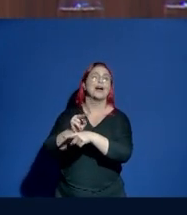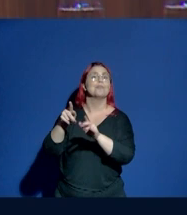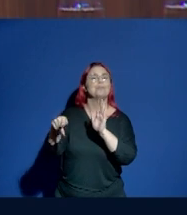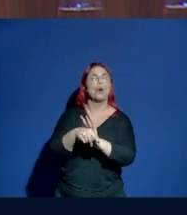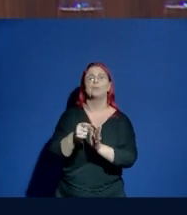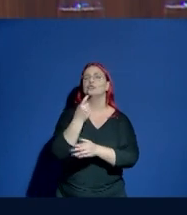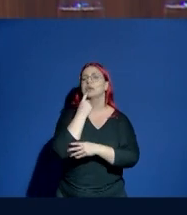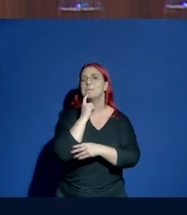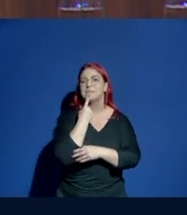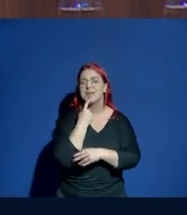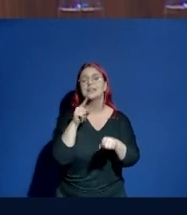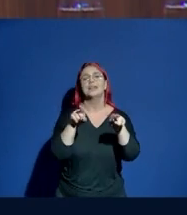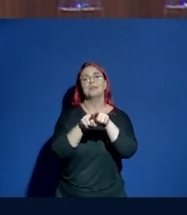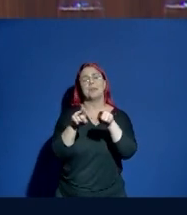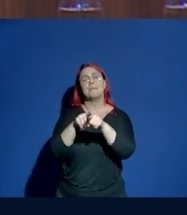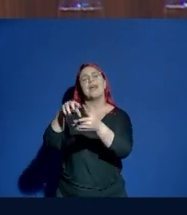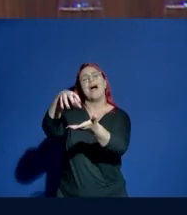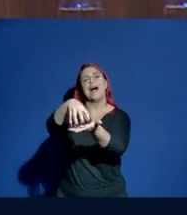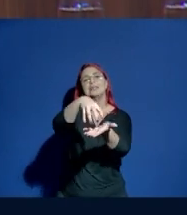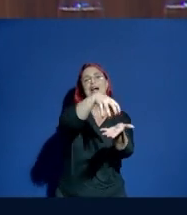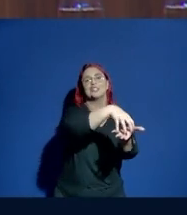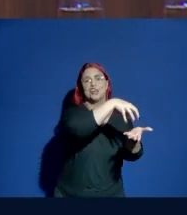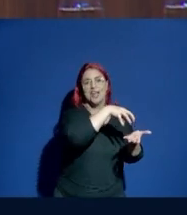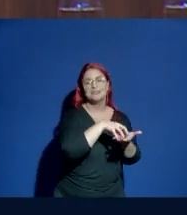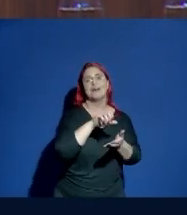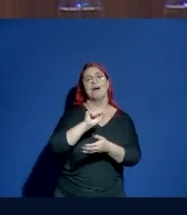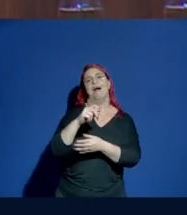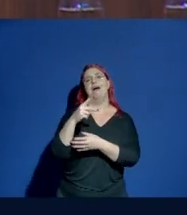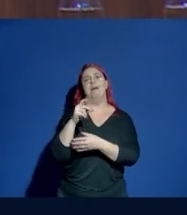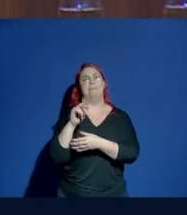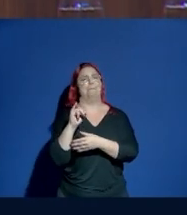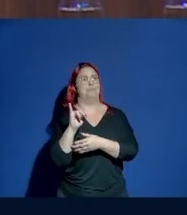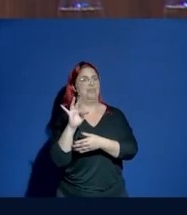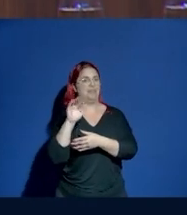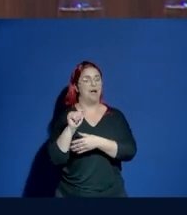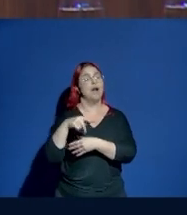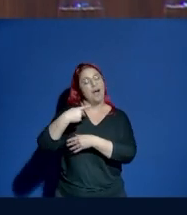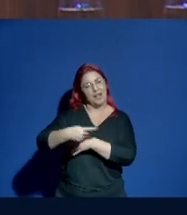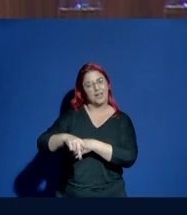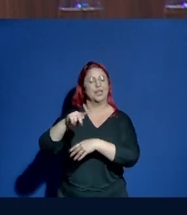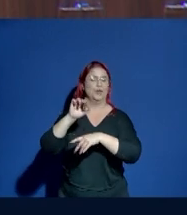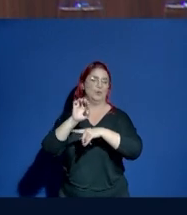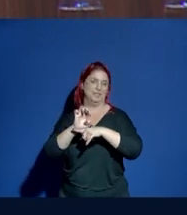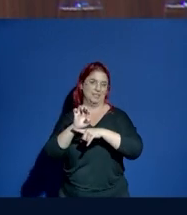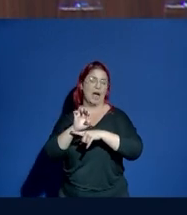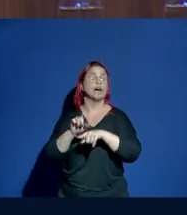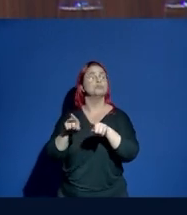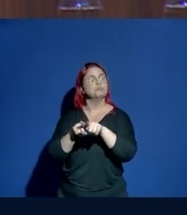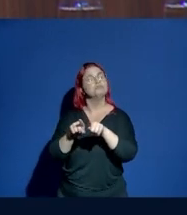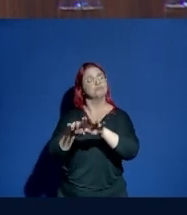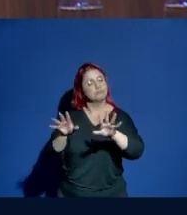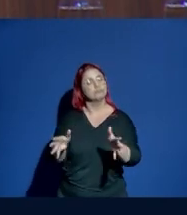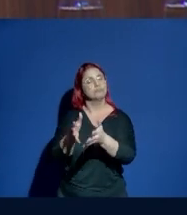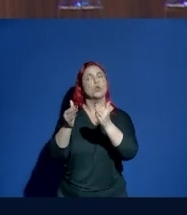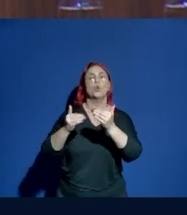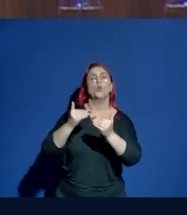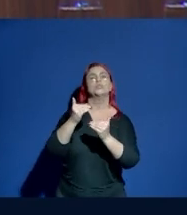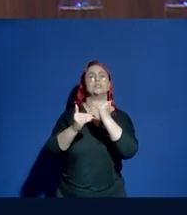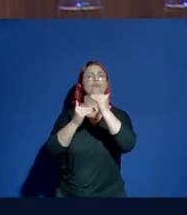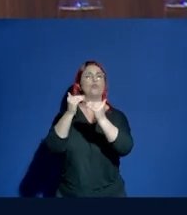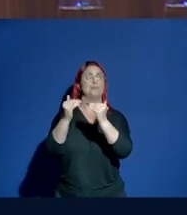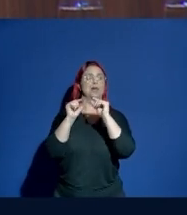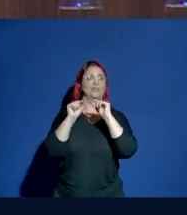Campinas todas as agências vinculadas a apta aqui no nosso estado que com certeza fizeram aí fomentaram o desenvolvimento